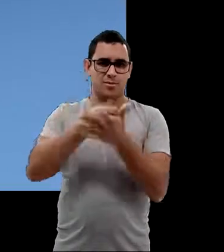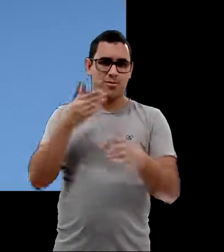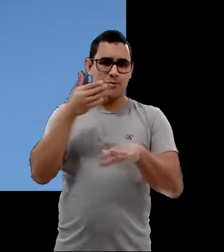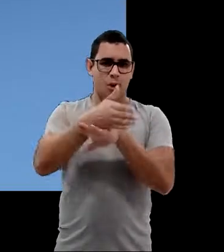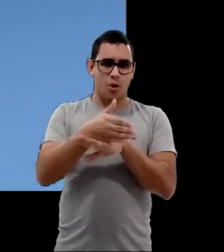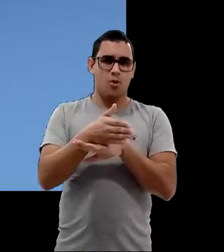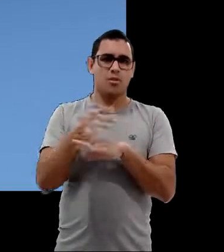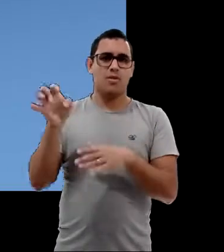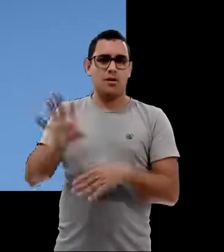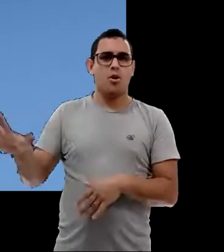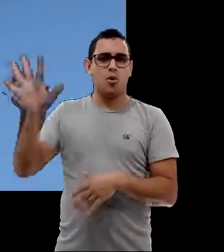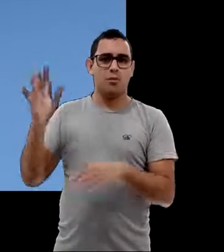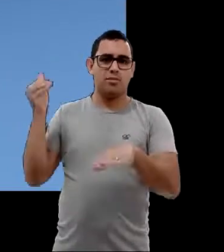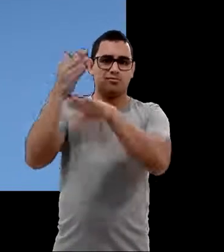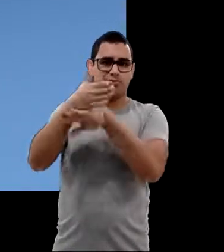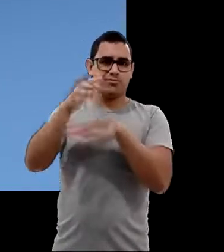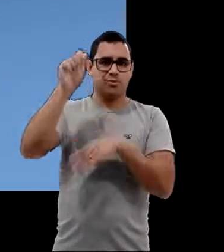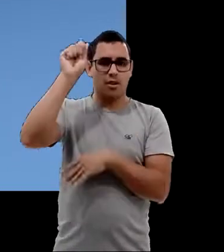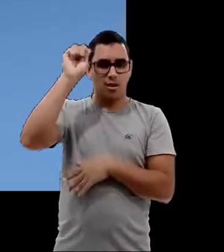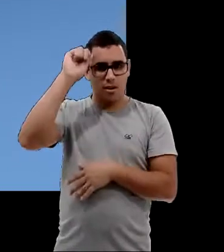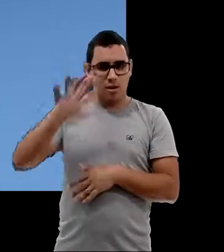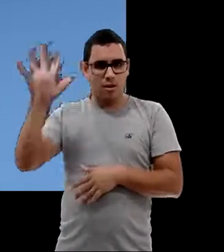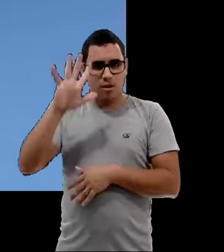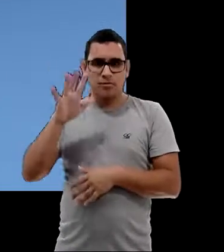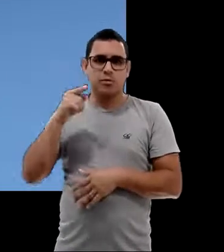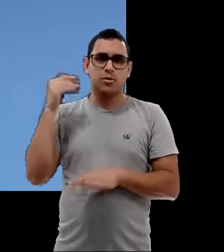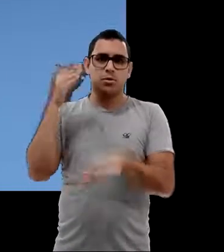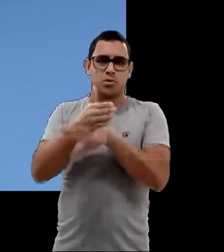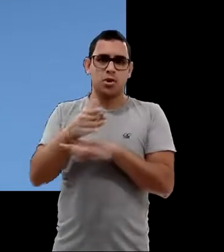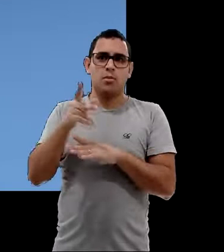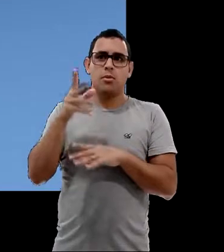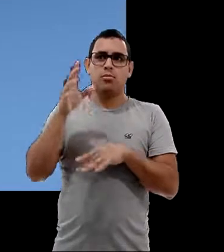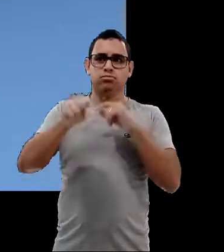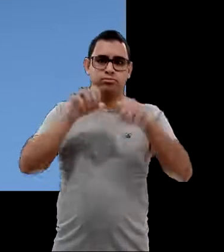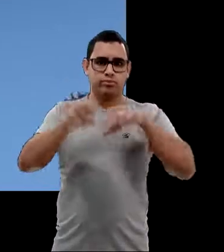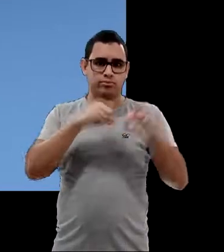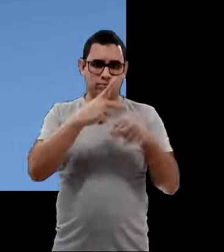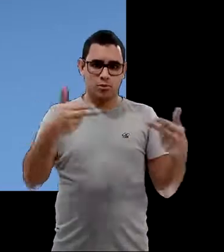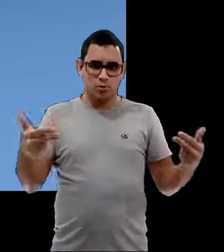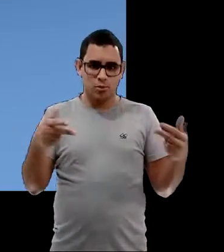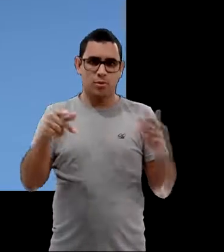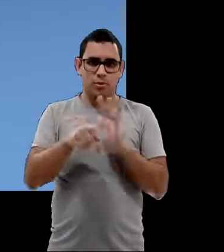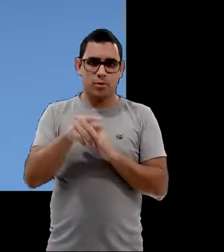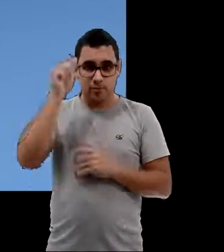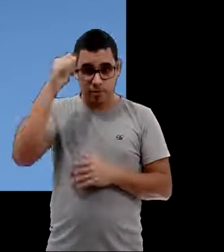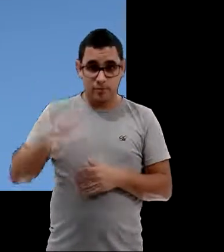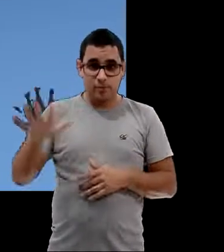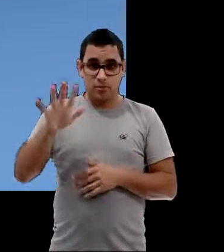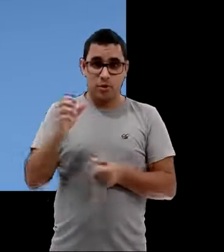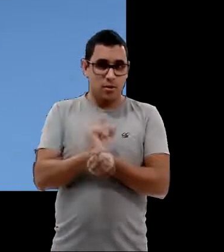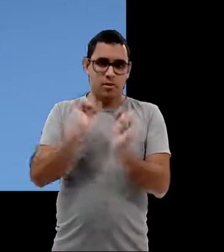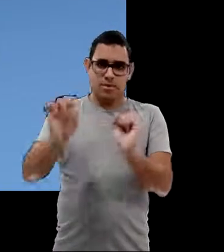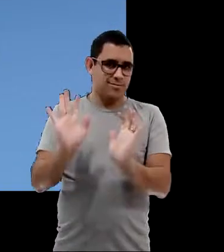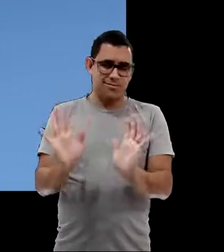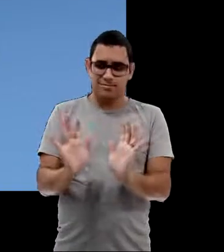pelas potências europeias, que veio para explorar os países africanos